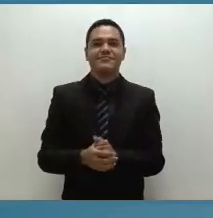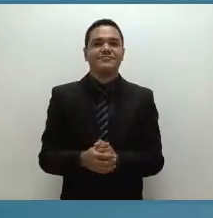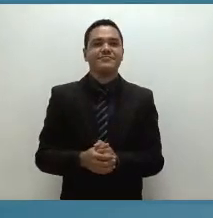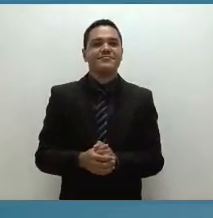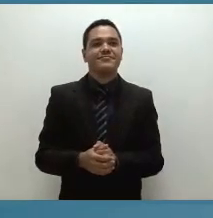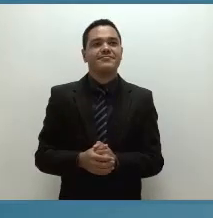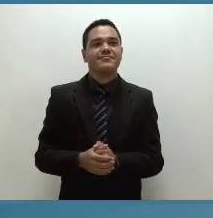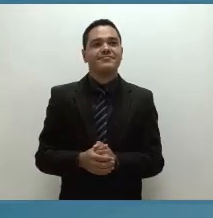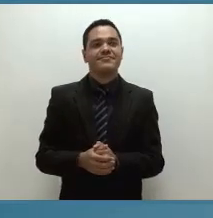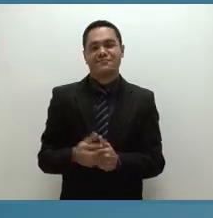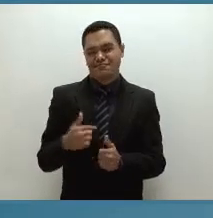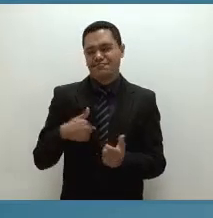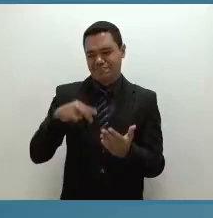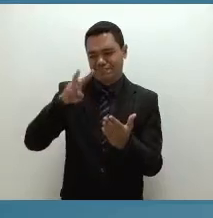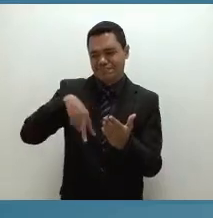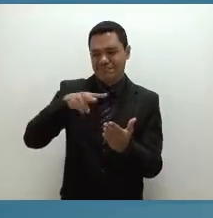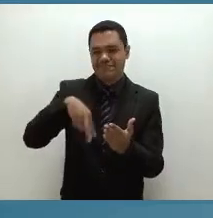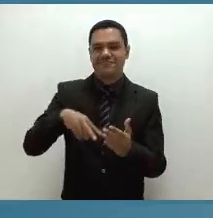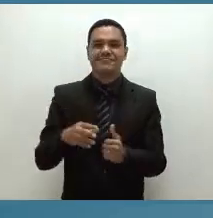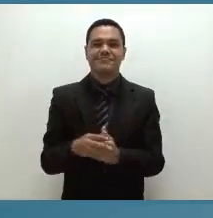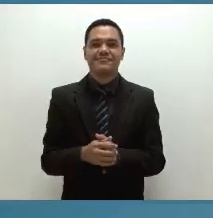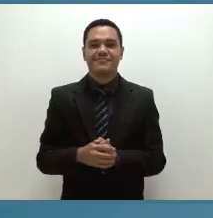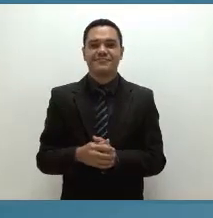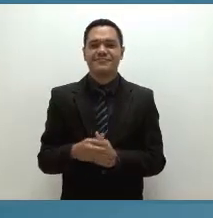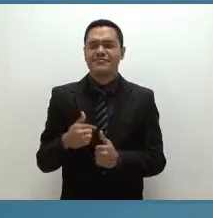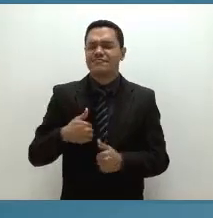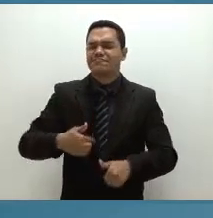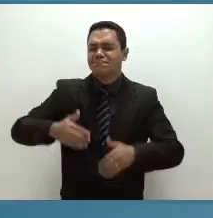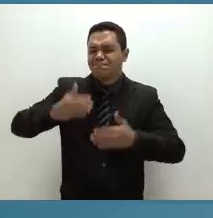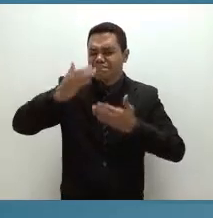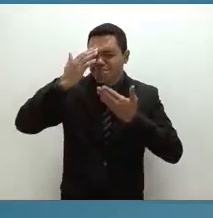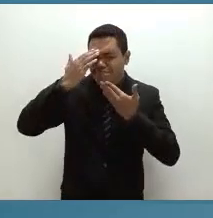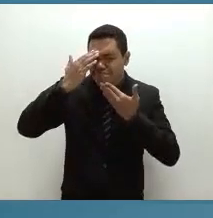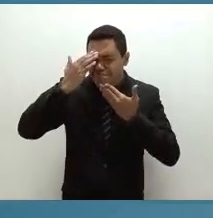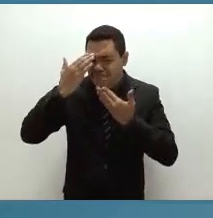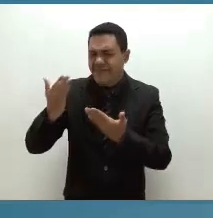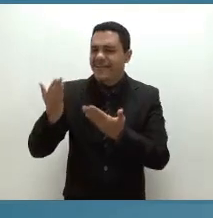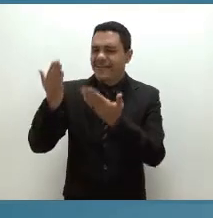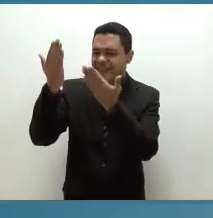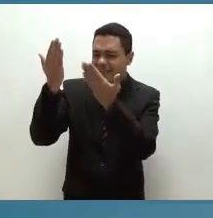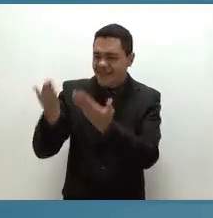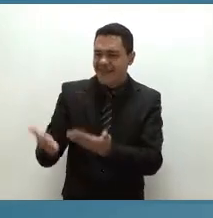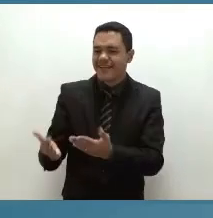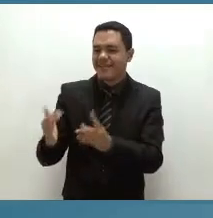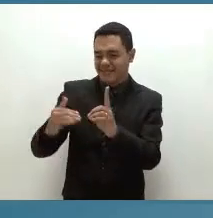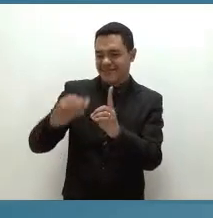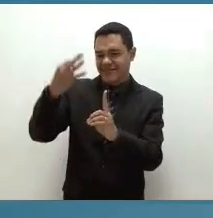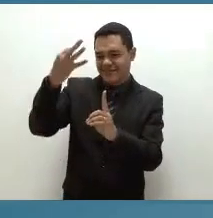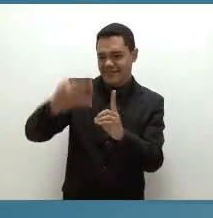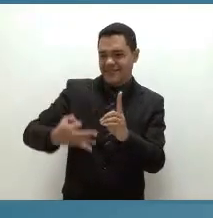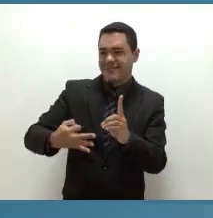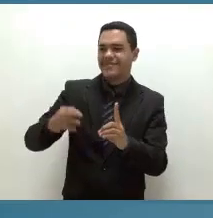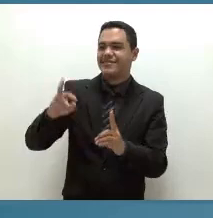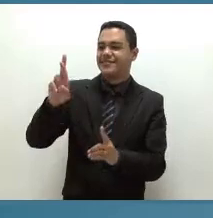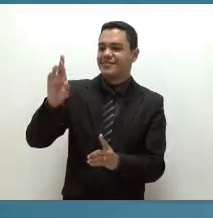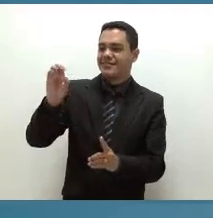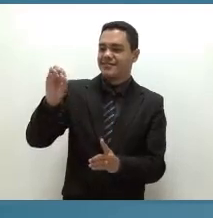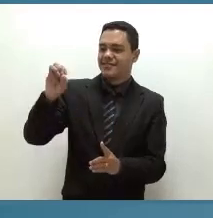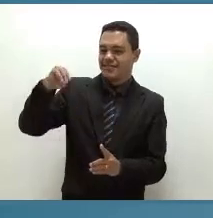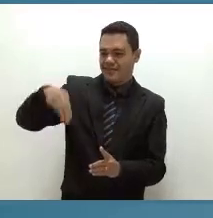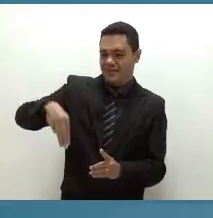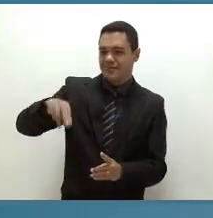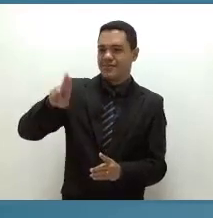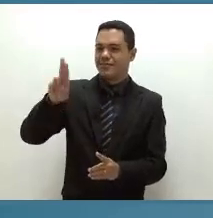disse: não posso deixar de agradecer também ao apoio do decano do tribunal, desembargador Rômulo José Ferreira Nunes,